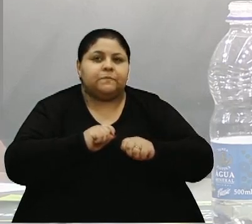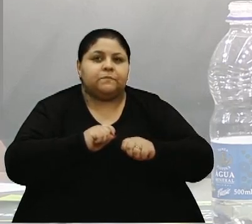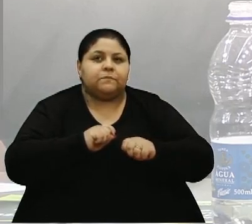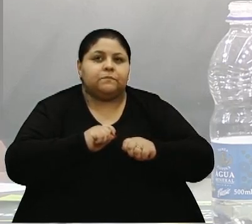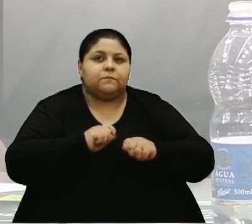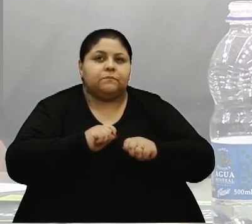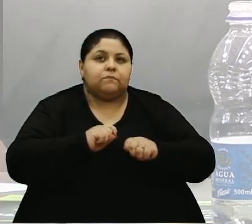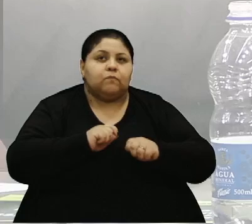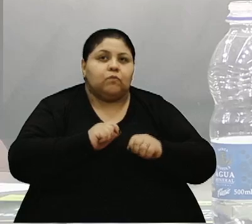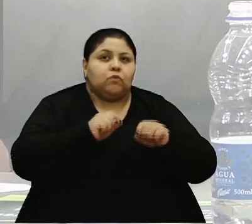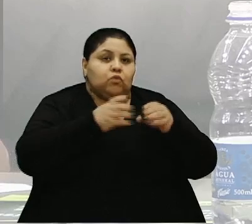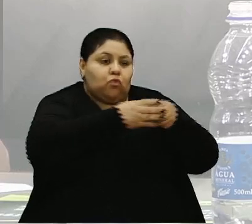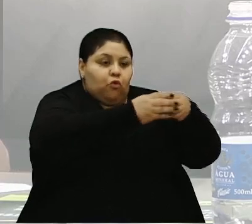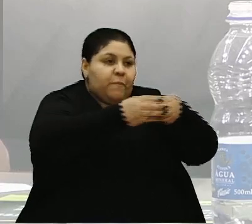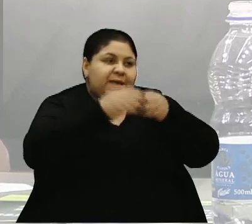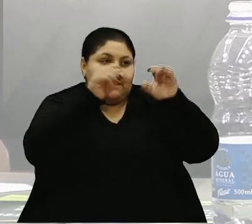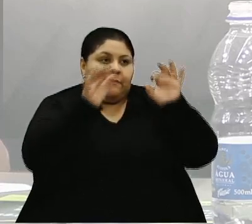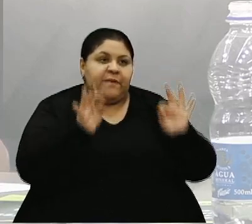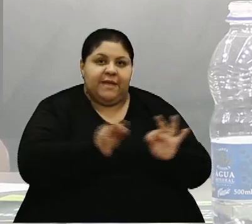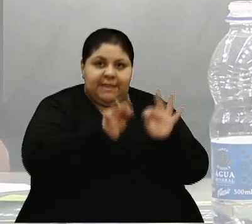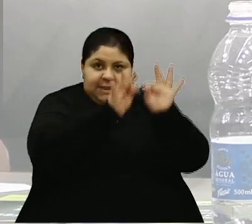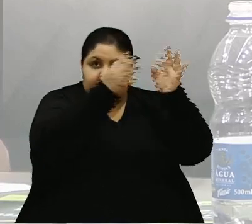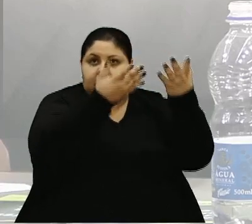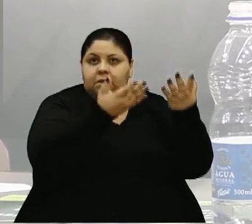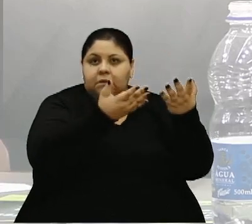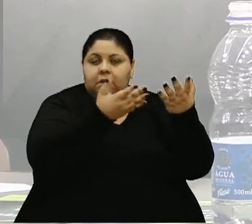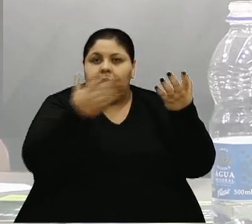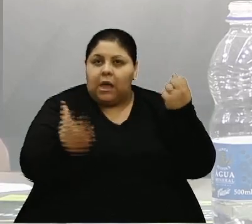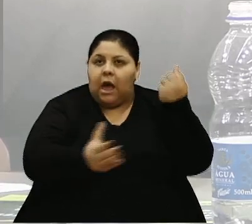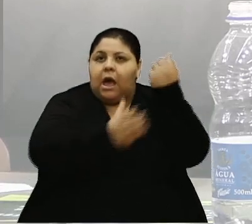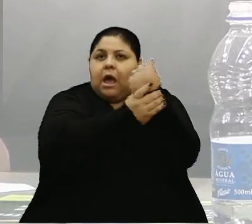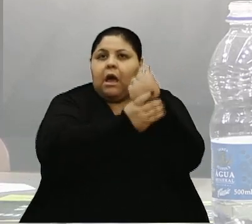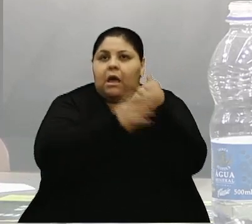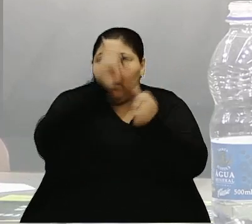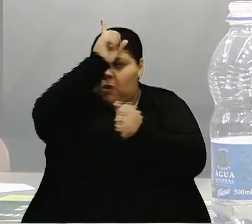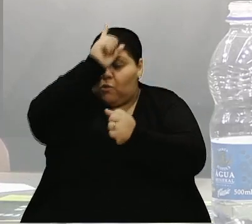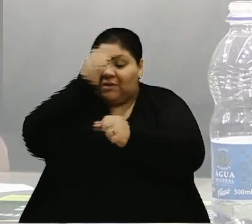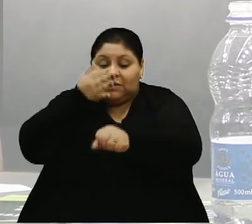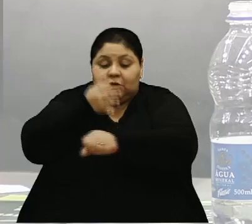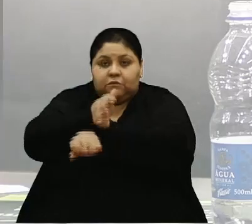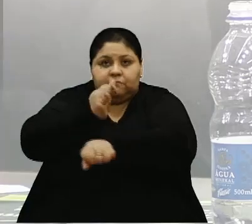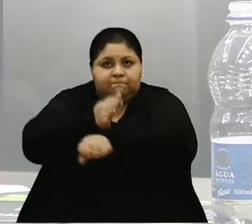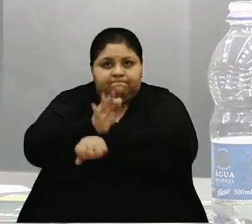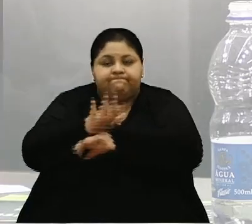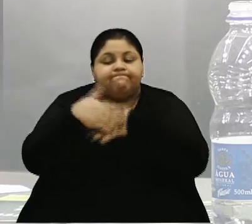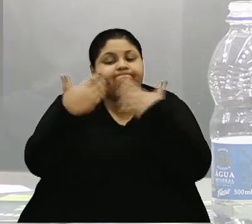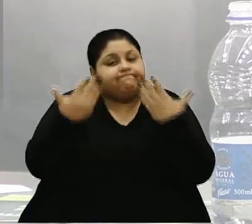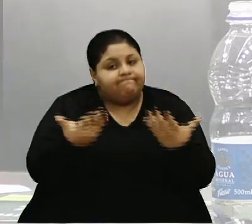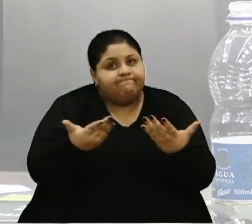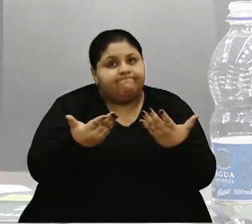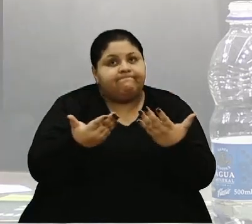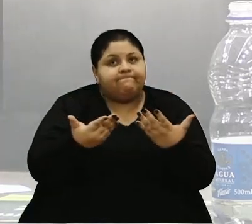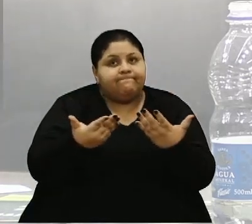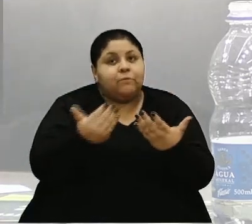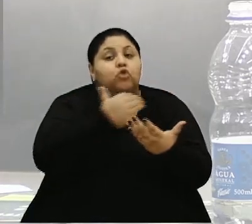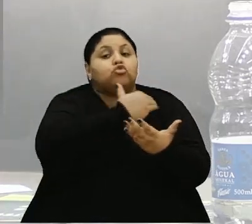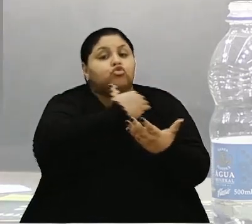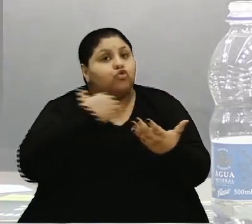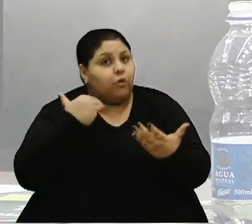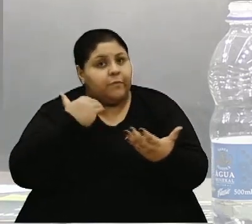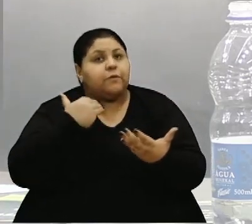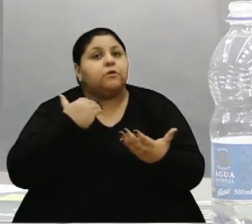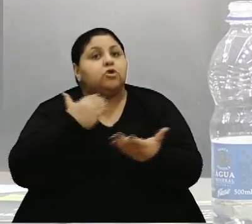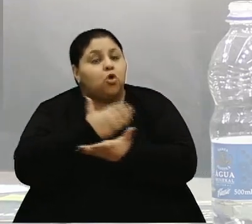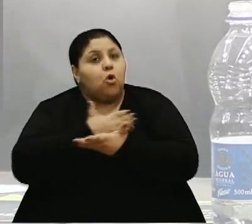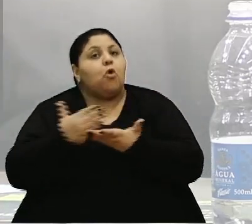corpo aí técnico da prefeitura que garanta um hospital de campanha. Se não isso, vereador, os óbitos que o senhor falou aí, nós vamos entrar para o